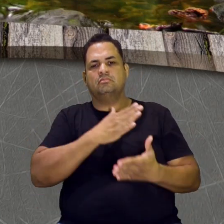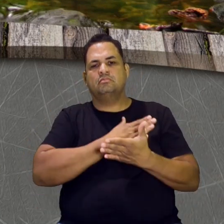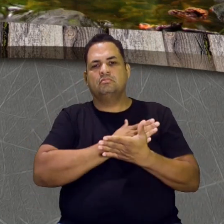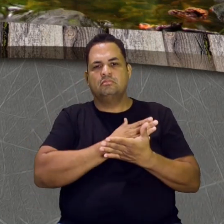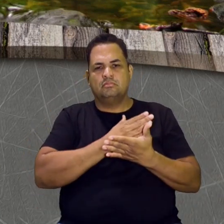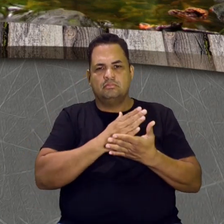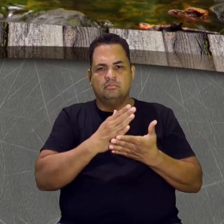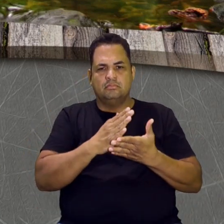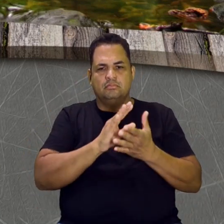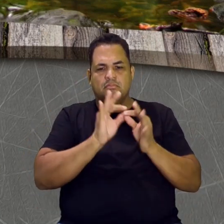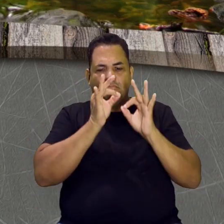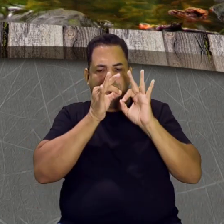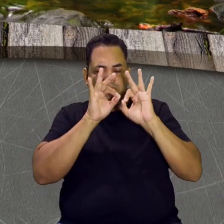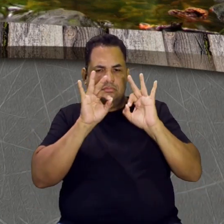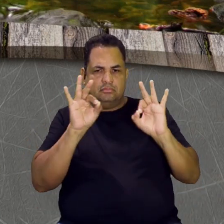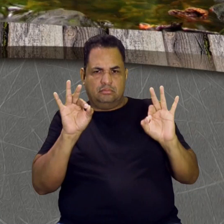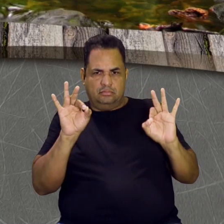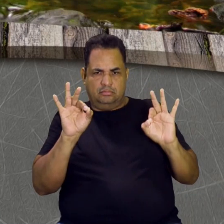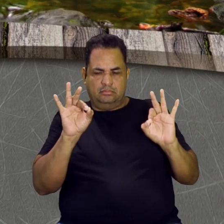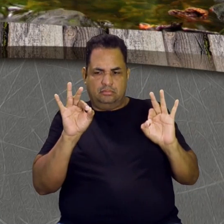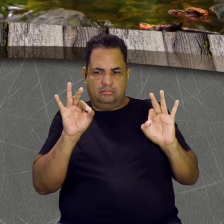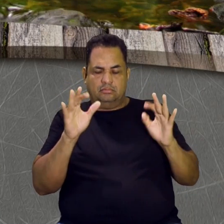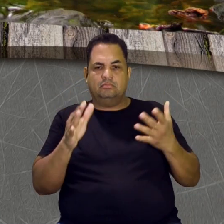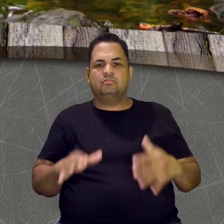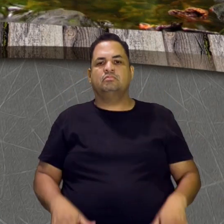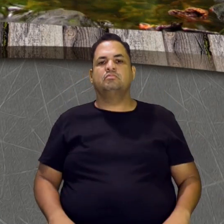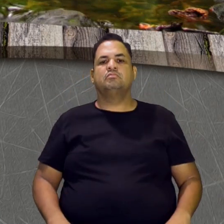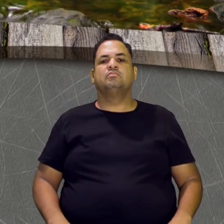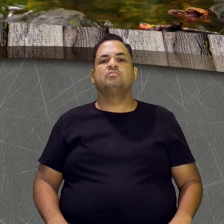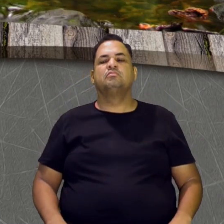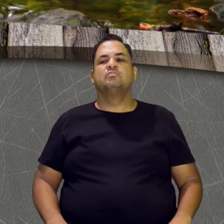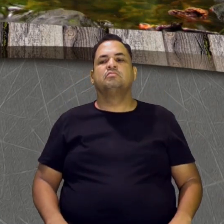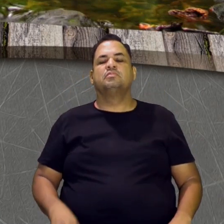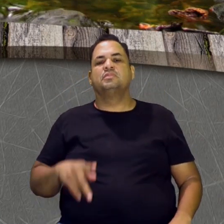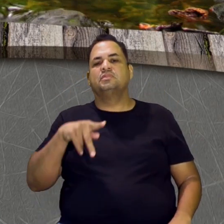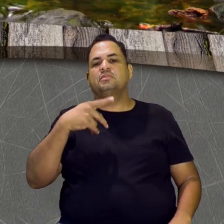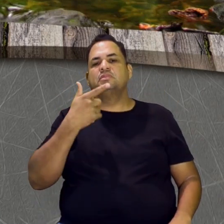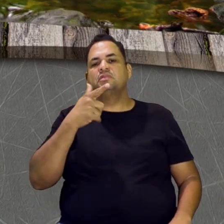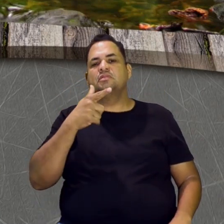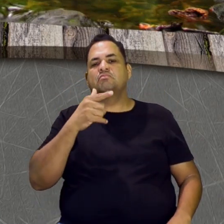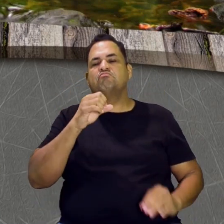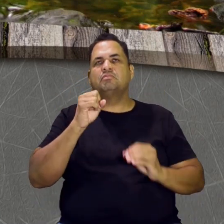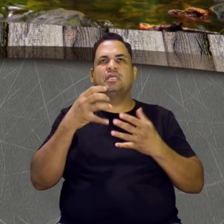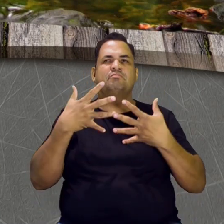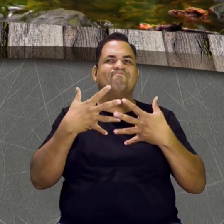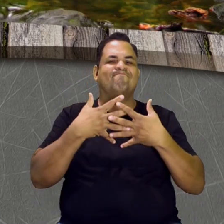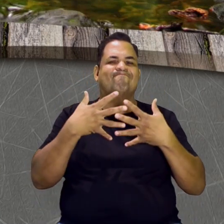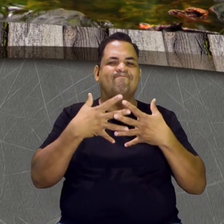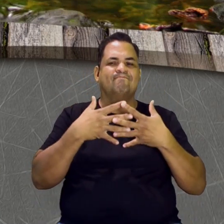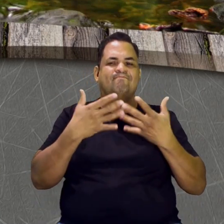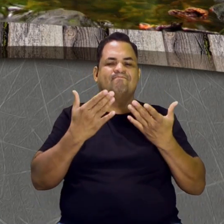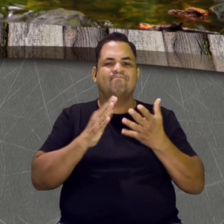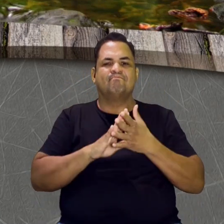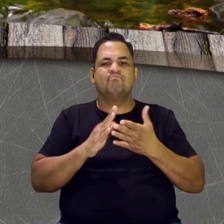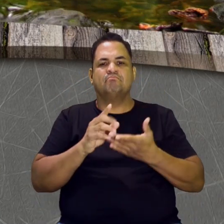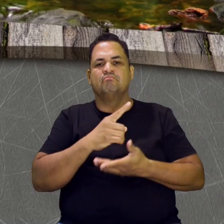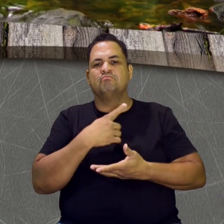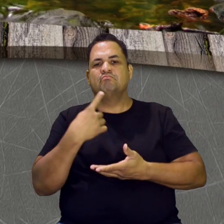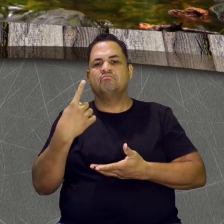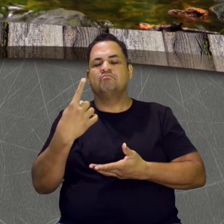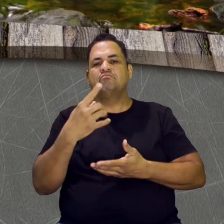começou dos mais simples. Quando a gente fala de mais simples é porque eles não têm tanta complexidade. De quem que nós